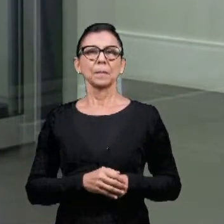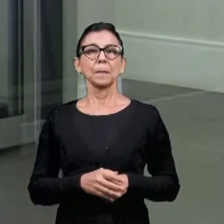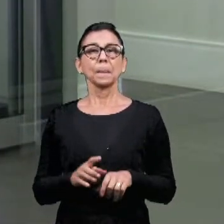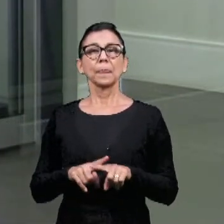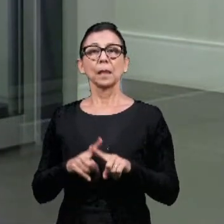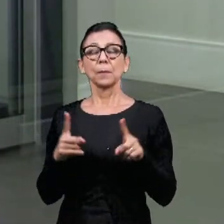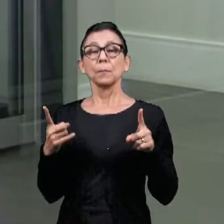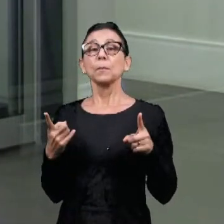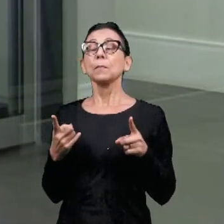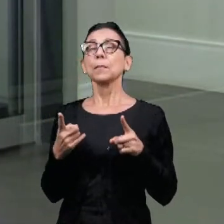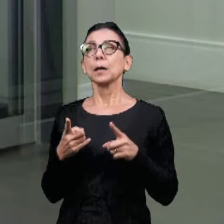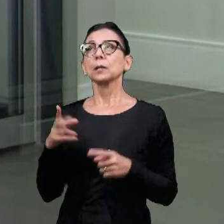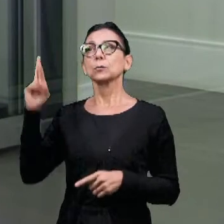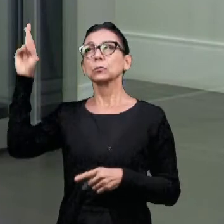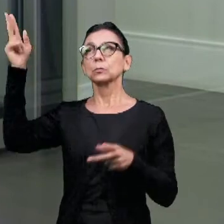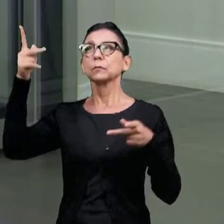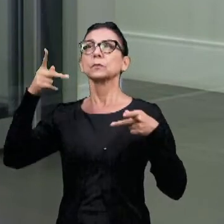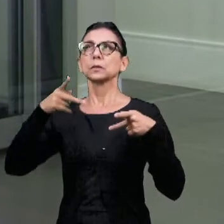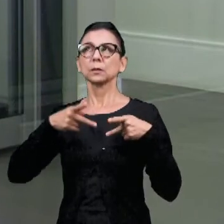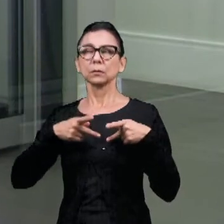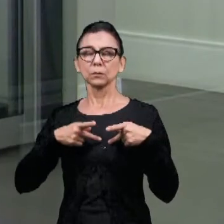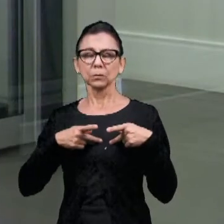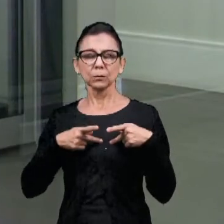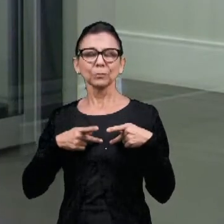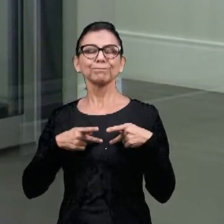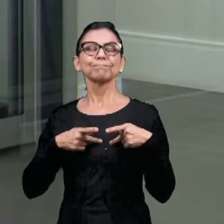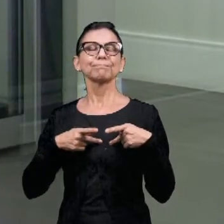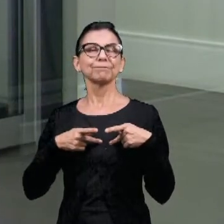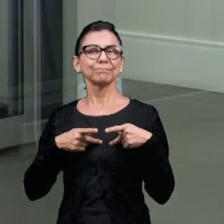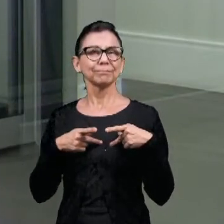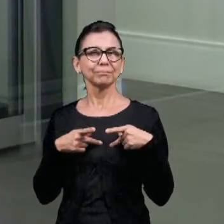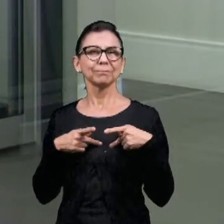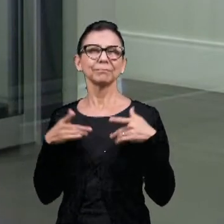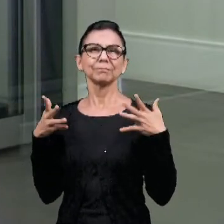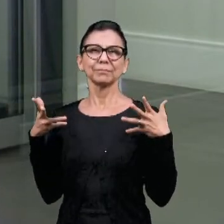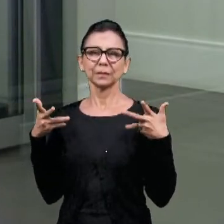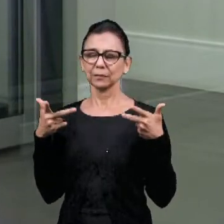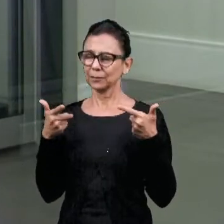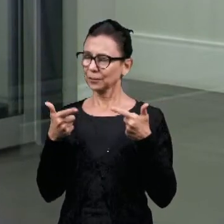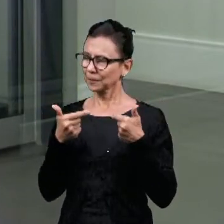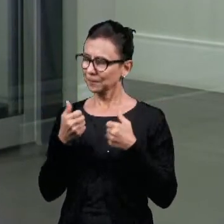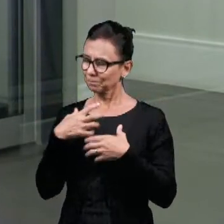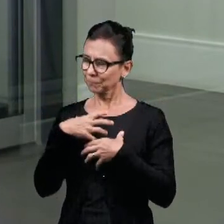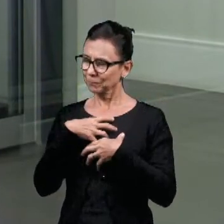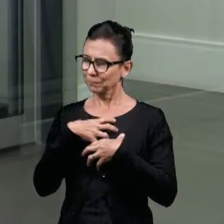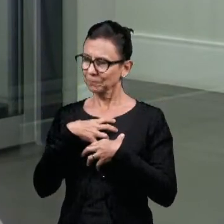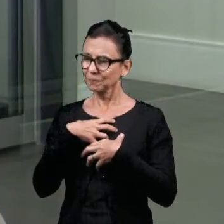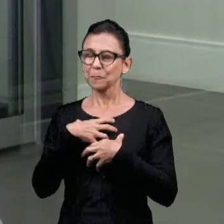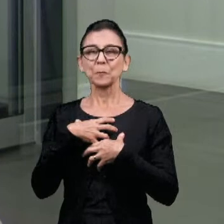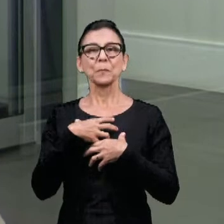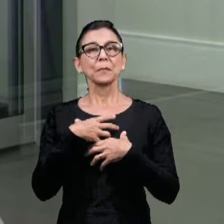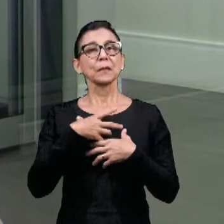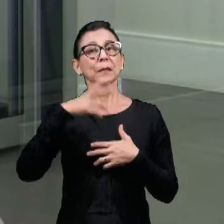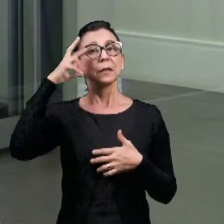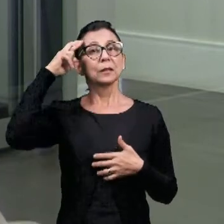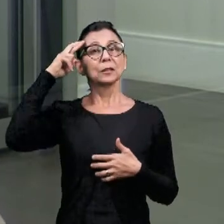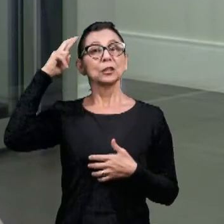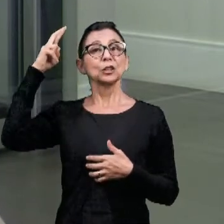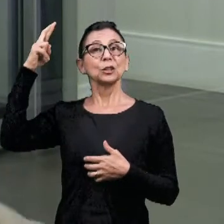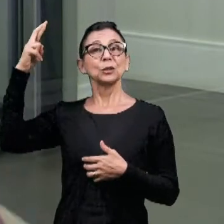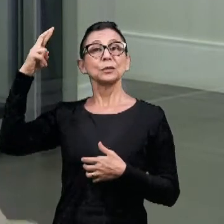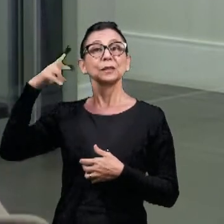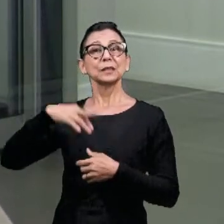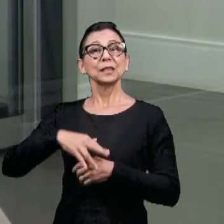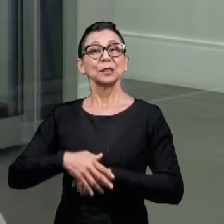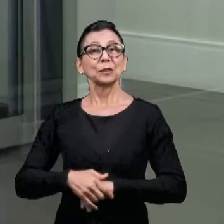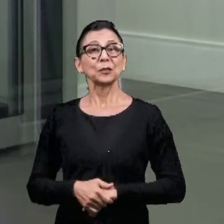bênção, o Senhor me visitou de forma maravilhosa. E o Senhor me indicou que fosse